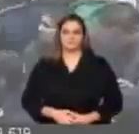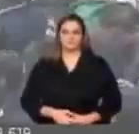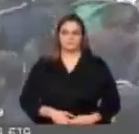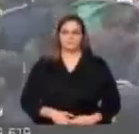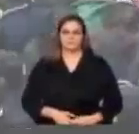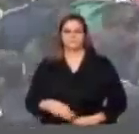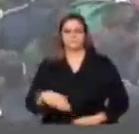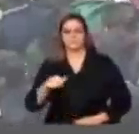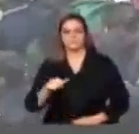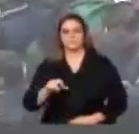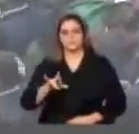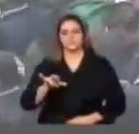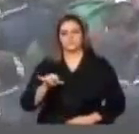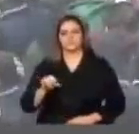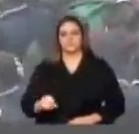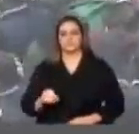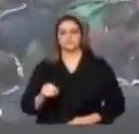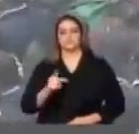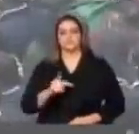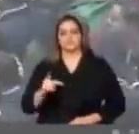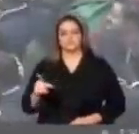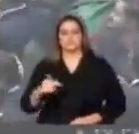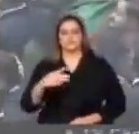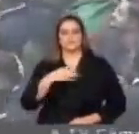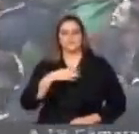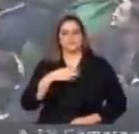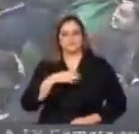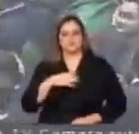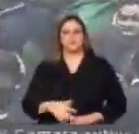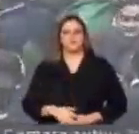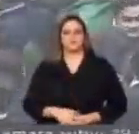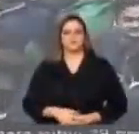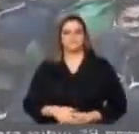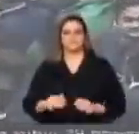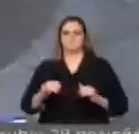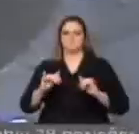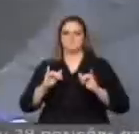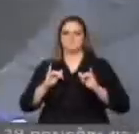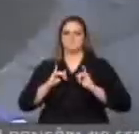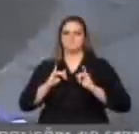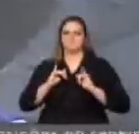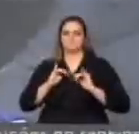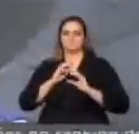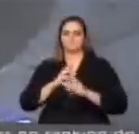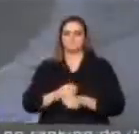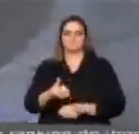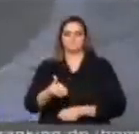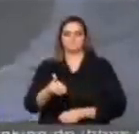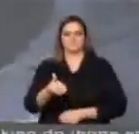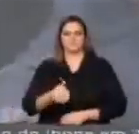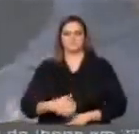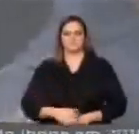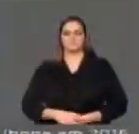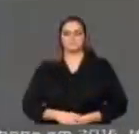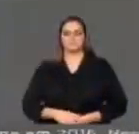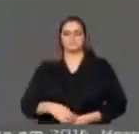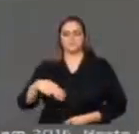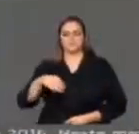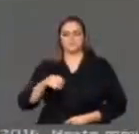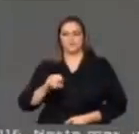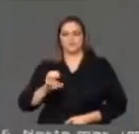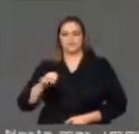Mário Vendomonte Júnior, PP Bahia, abstenção, 6 votos. Deputada